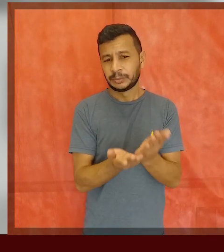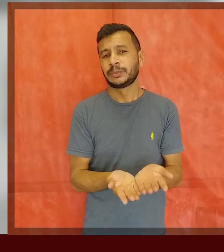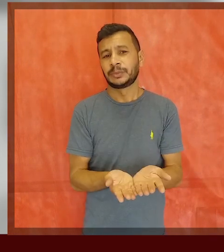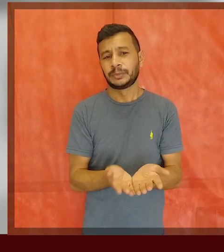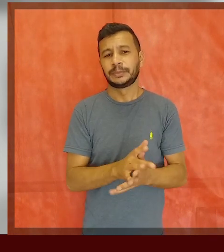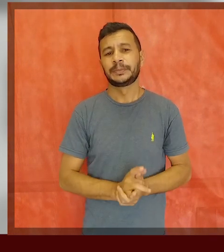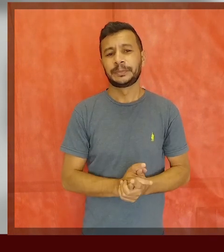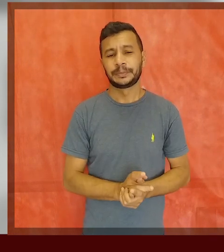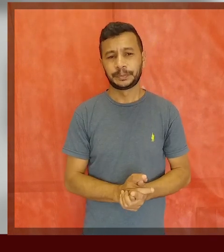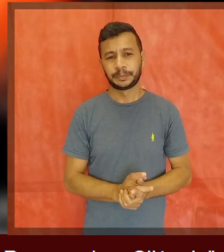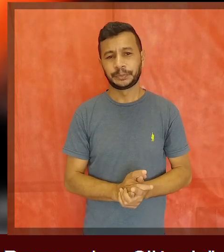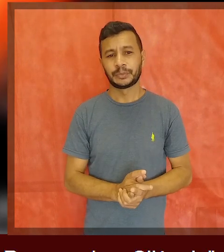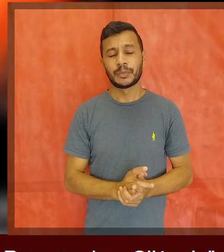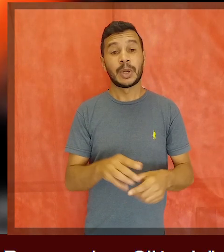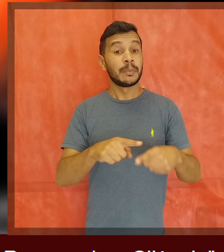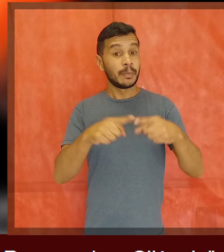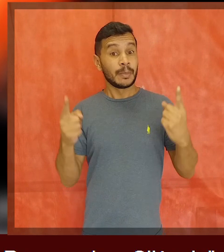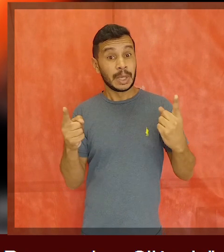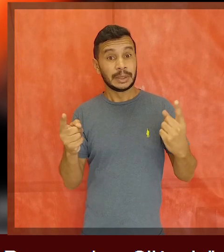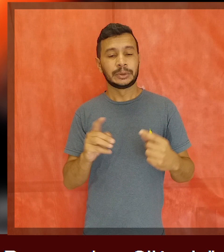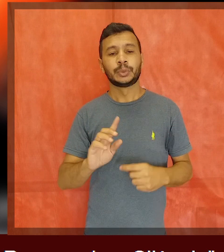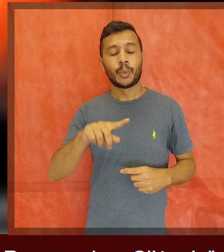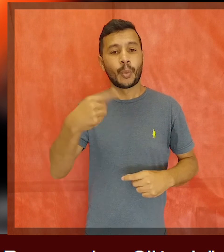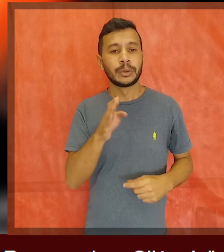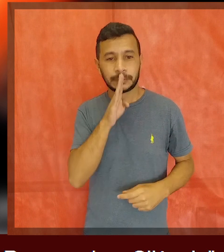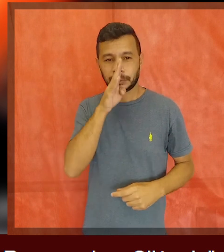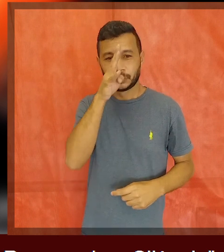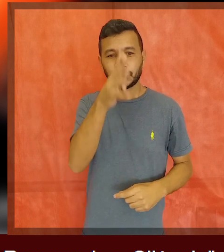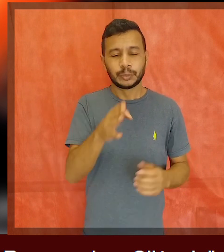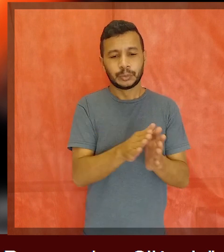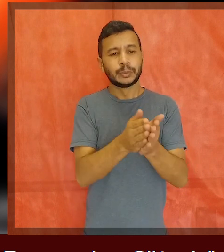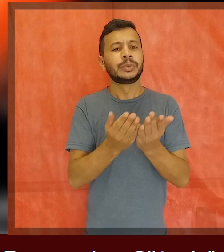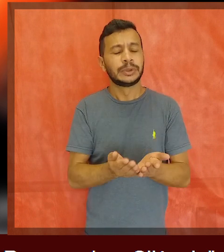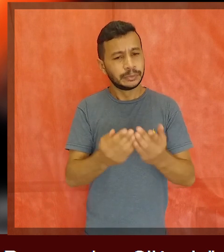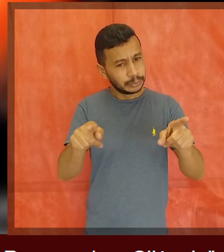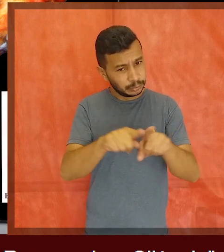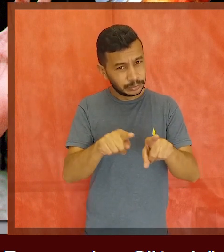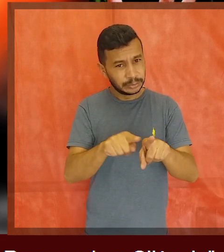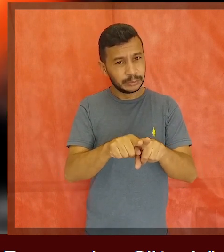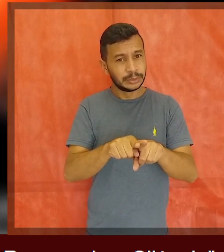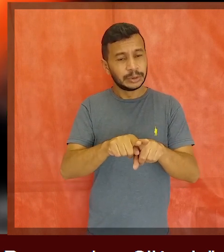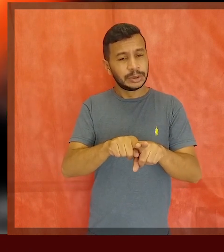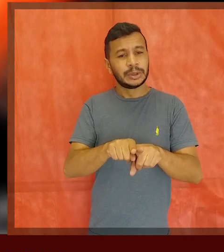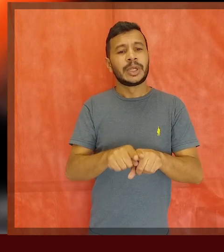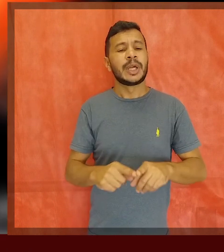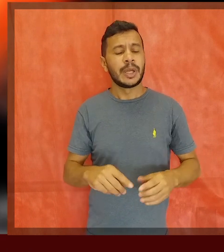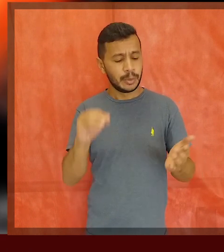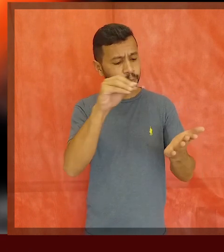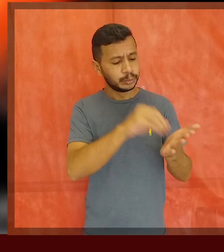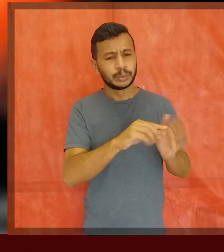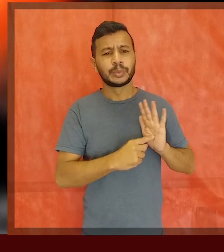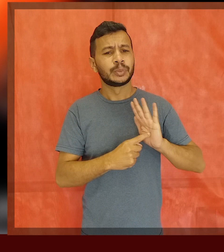cartilha informativa. Em mais uma denúncia, vítimas dos ambientes de trabalho, rompendo o silêncio,